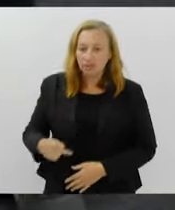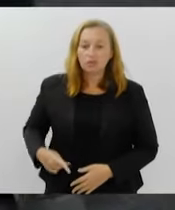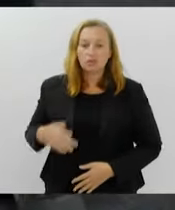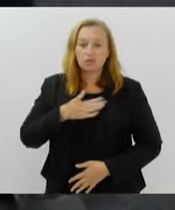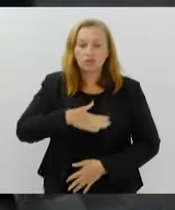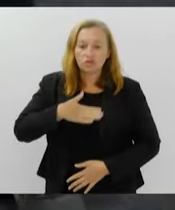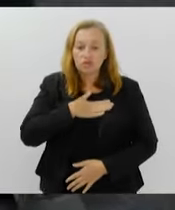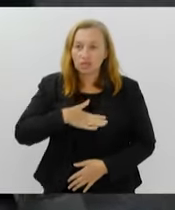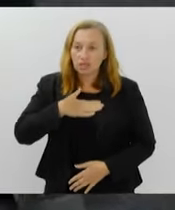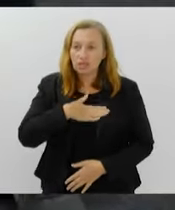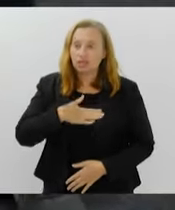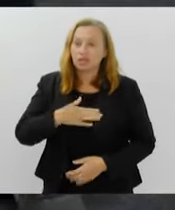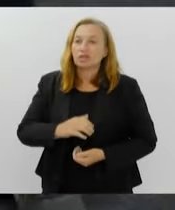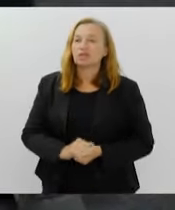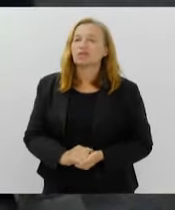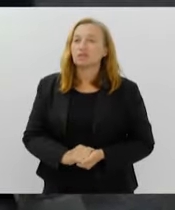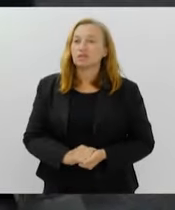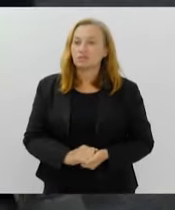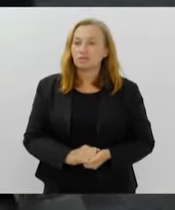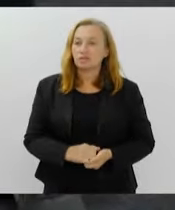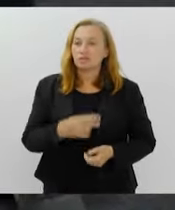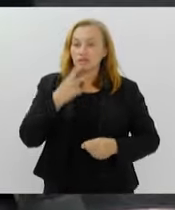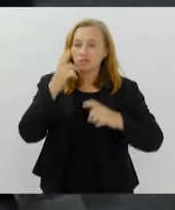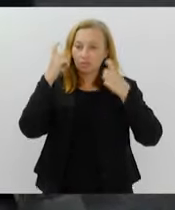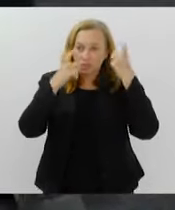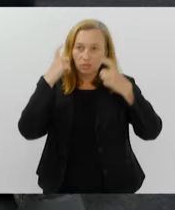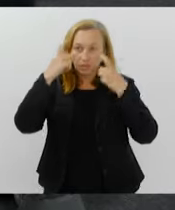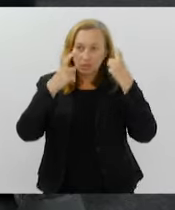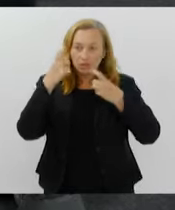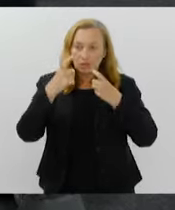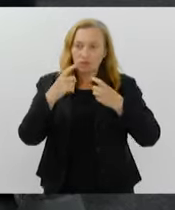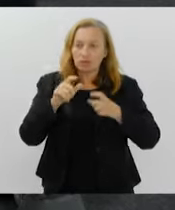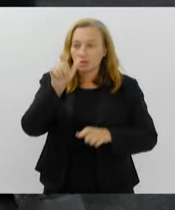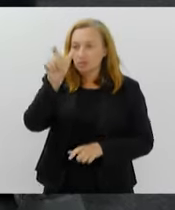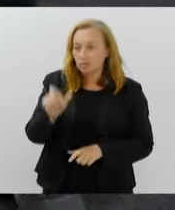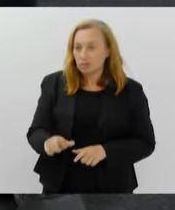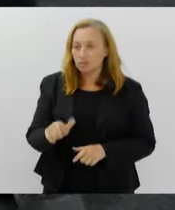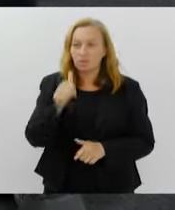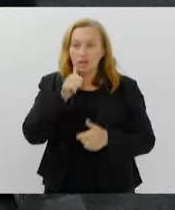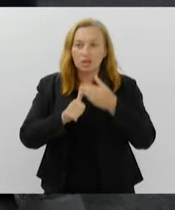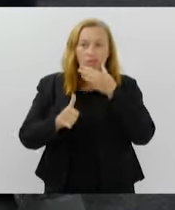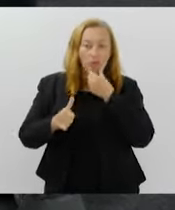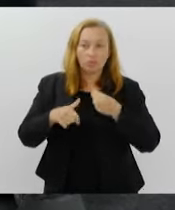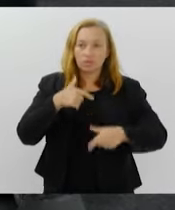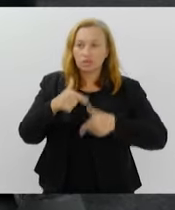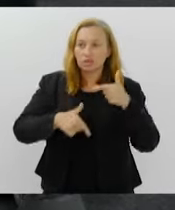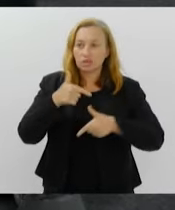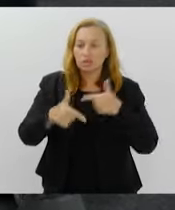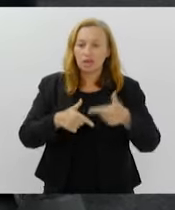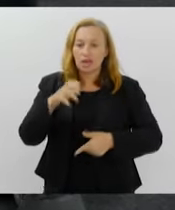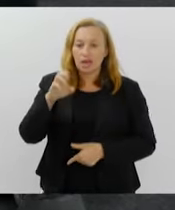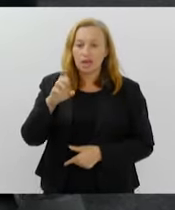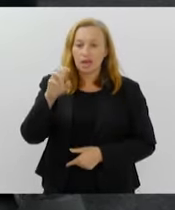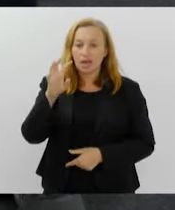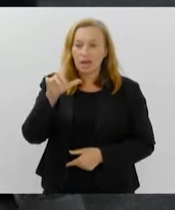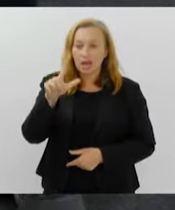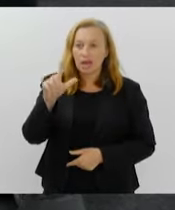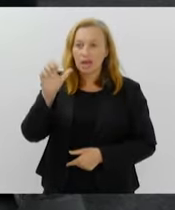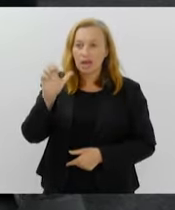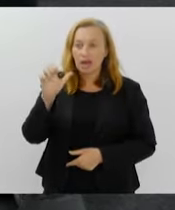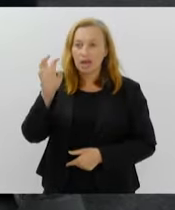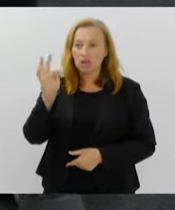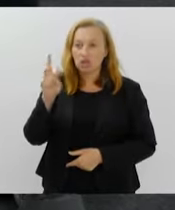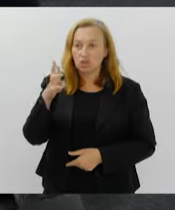gostaria de externar a minha preocupação com os trabalhadores e as trabalhadoras da eletronuclear em Angra dos